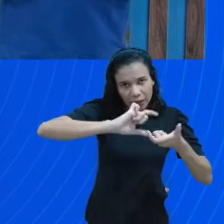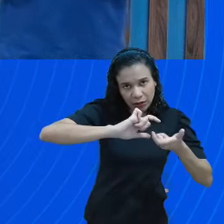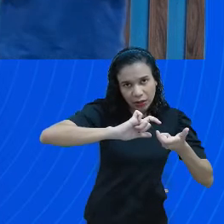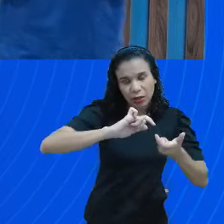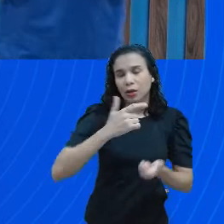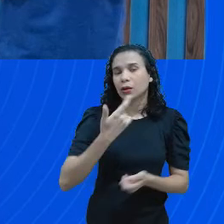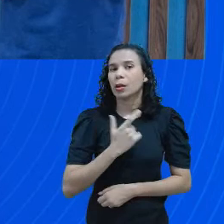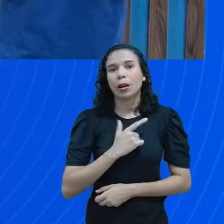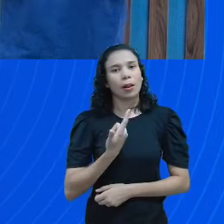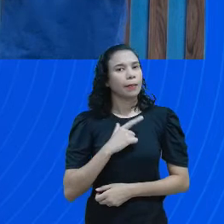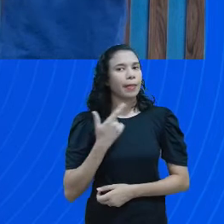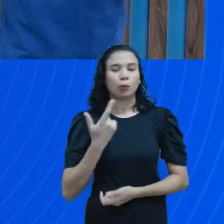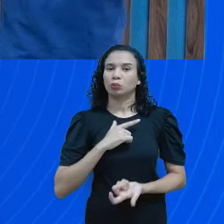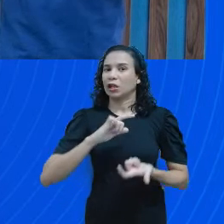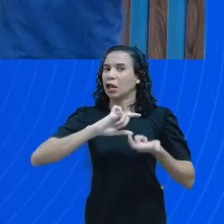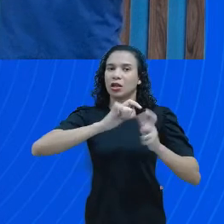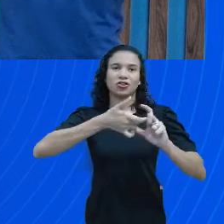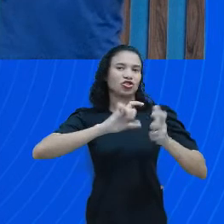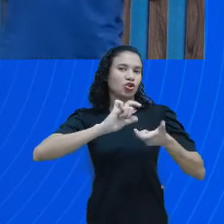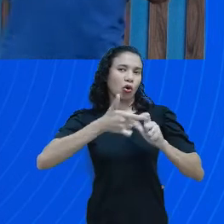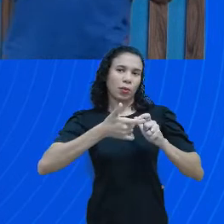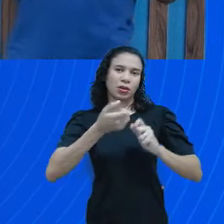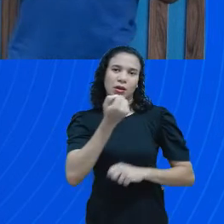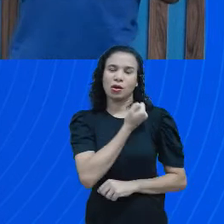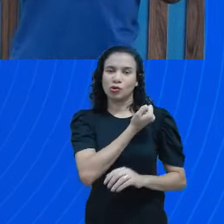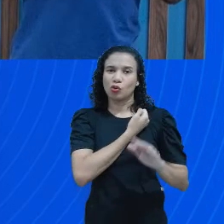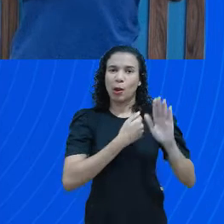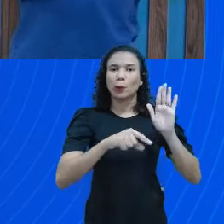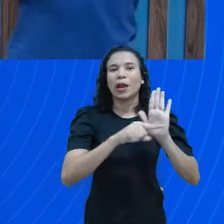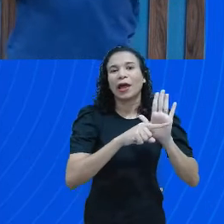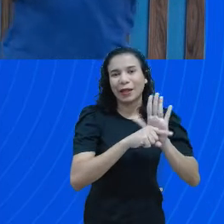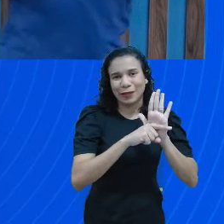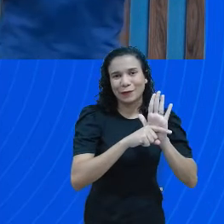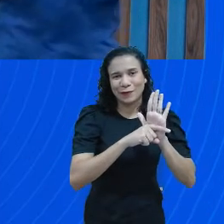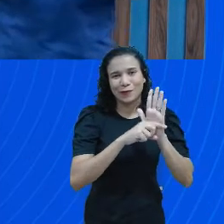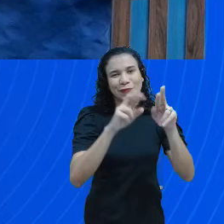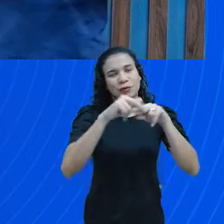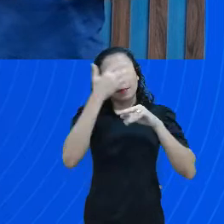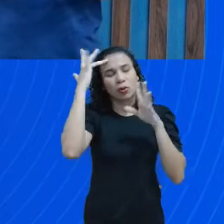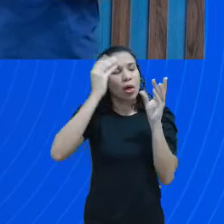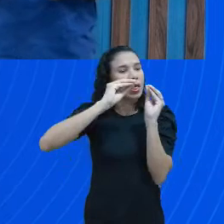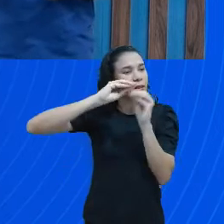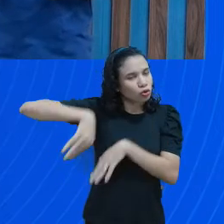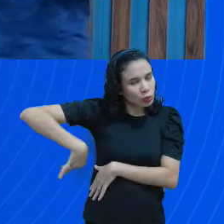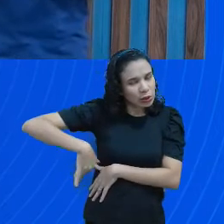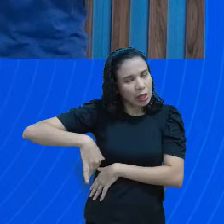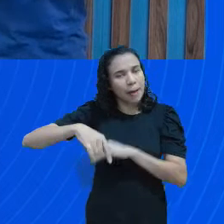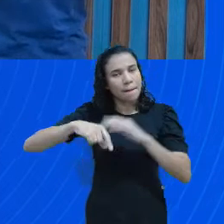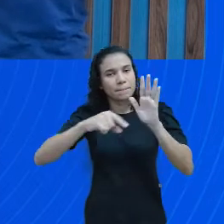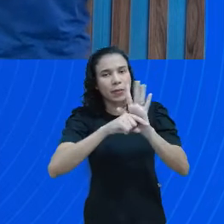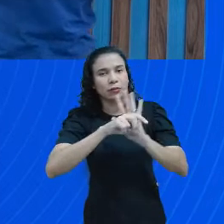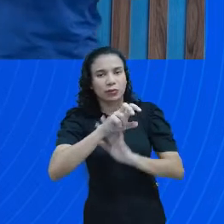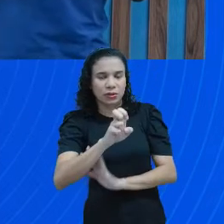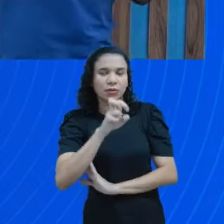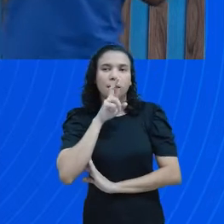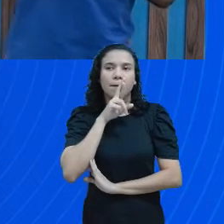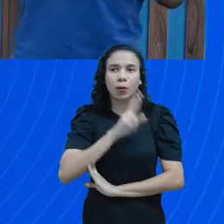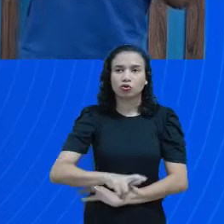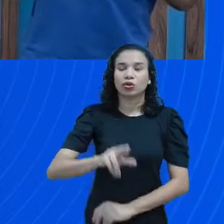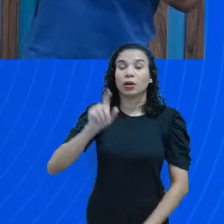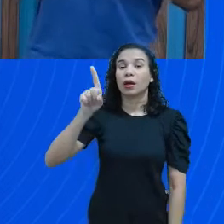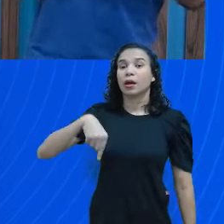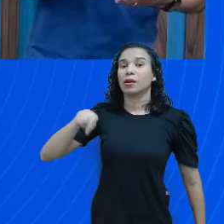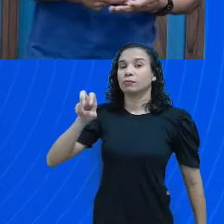não existe medida geométrica negativa. Então, você desconsidera o menos 5 e o gabarito passa a